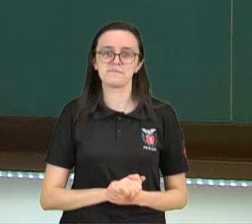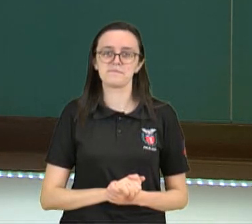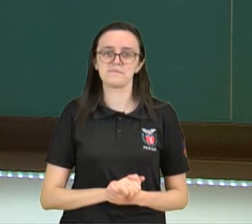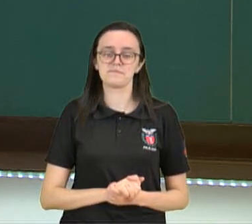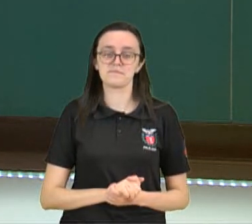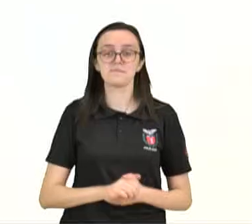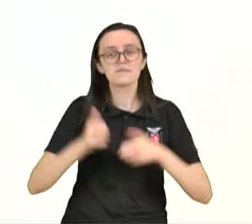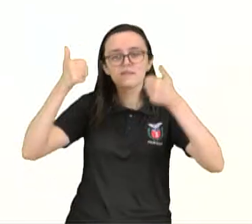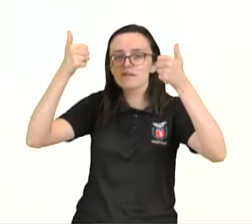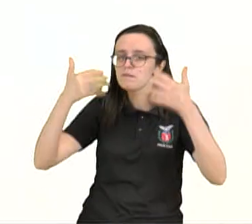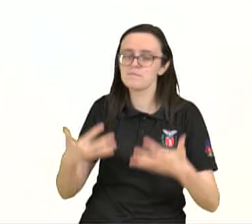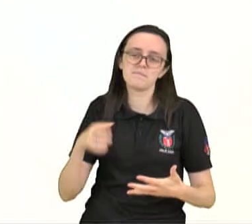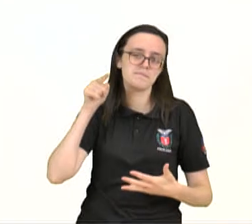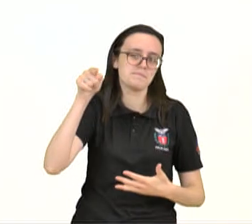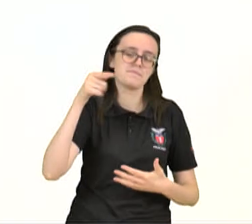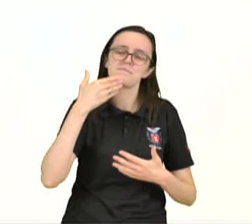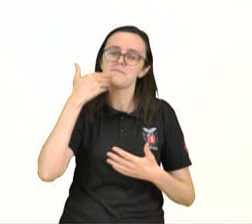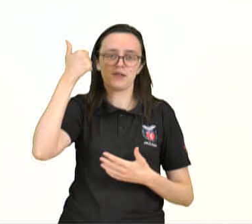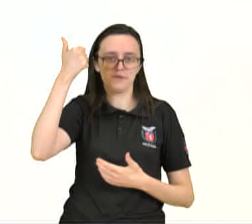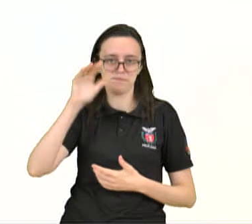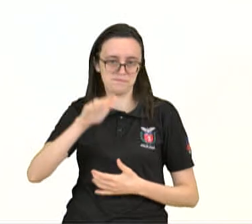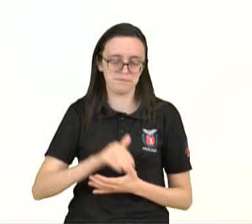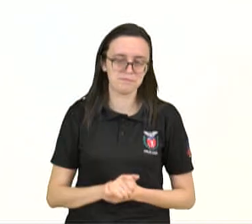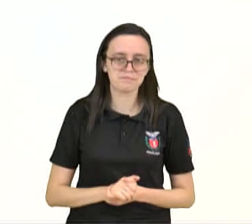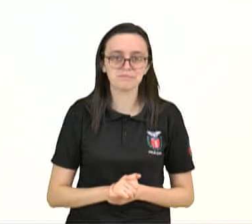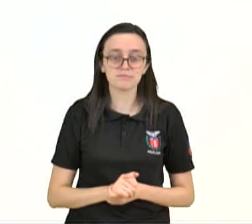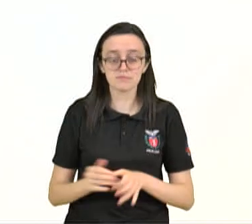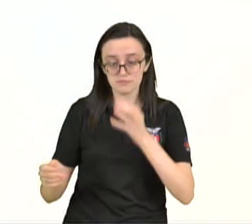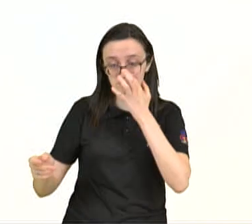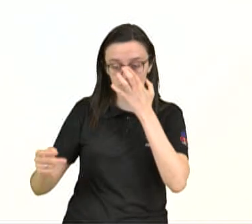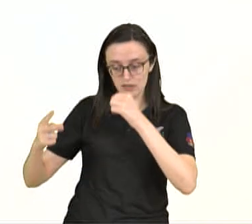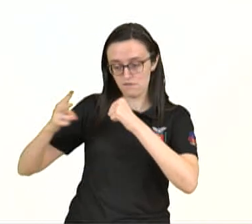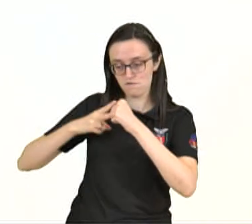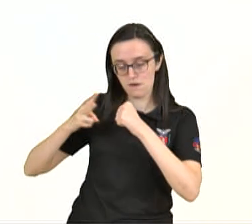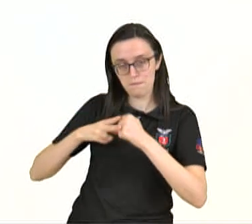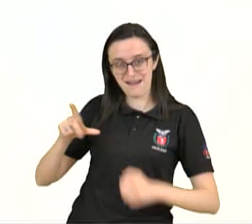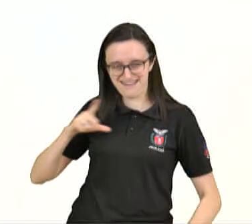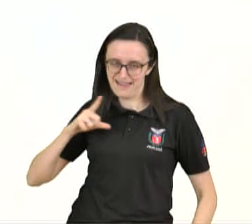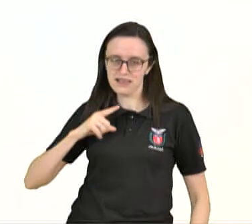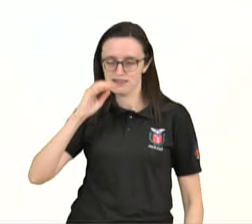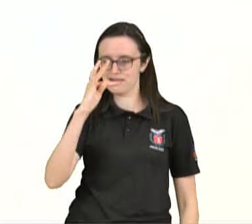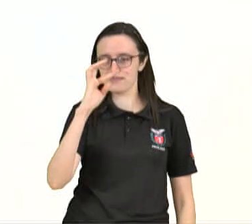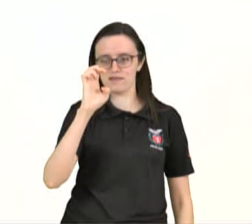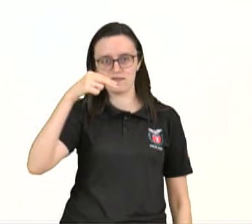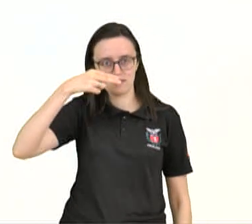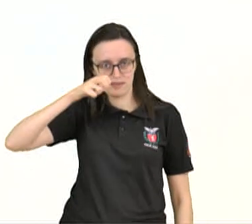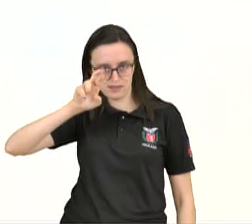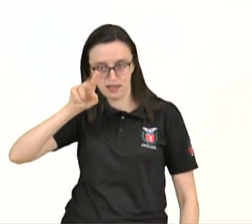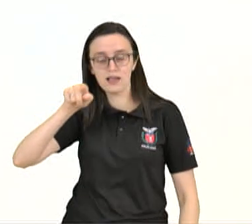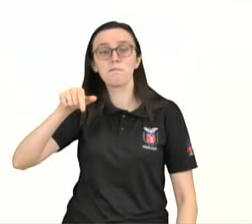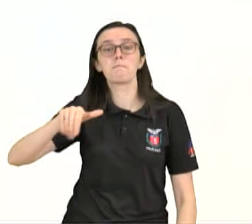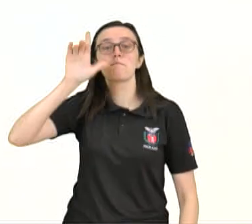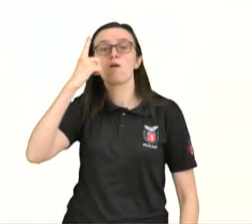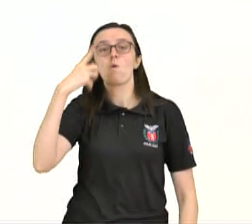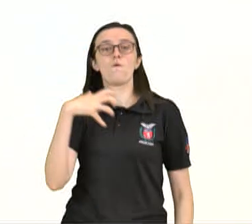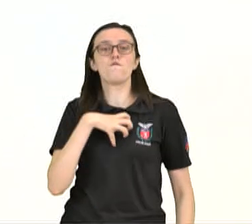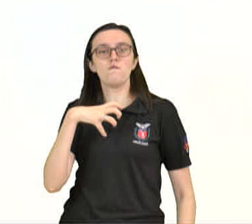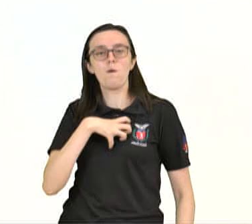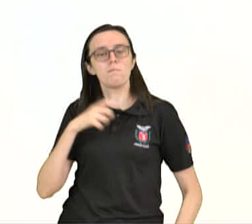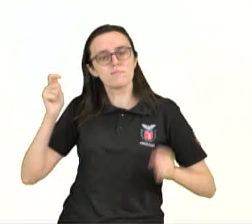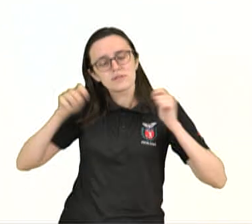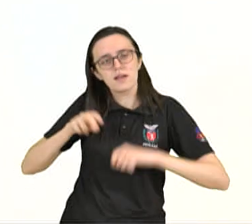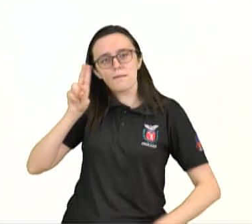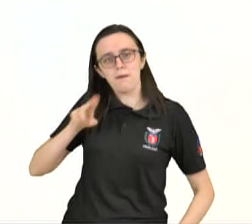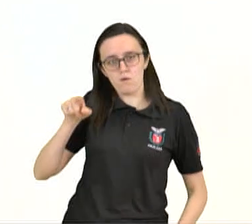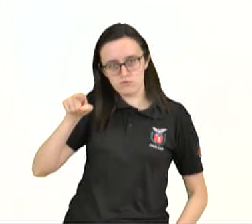Uma explicaçãozinha um pouco melhor. O verbo ter ou o verbo tener, ele possui mais de uma forma de ser